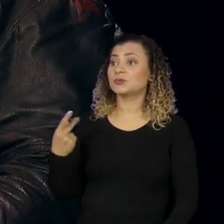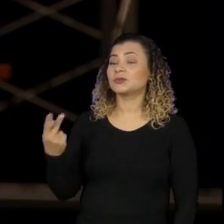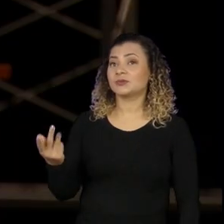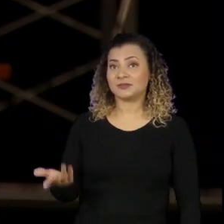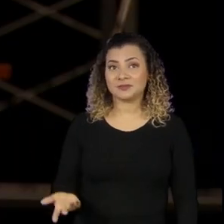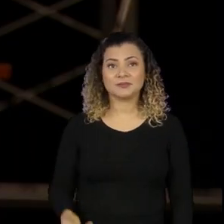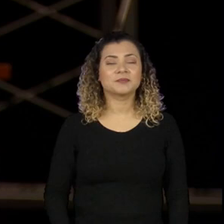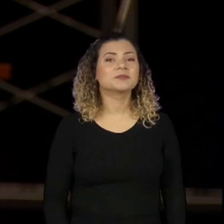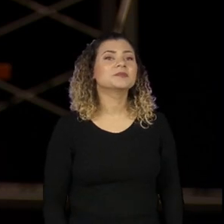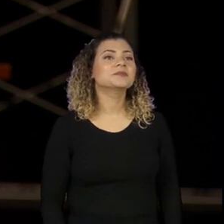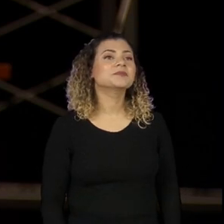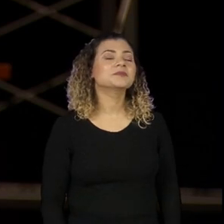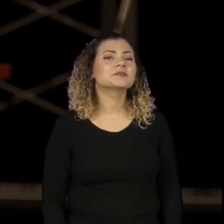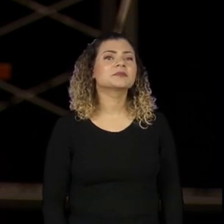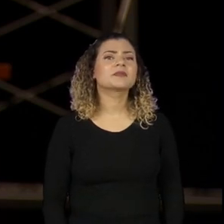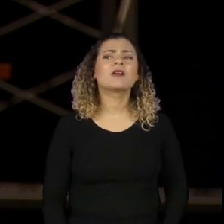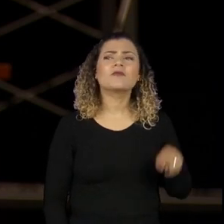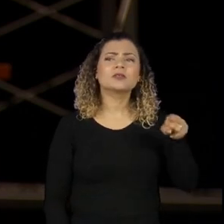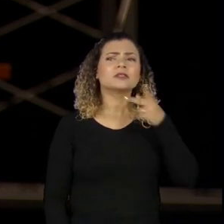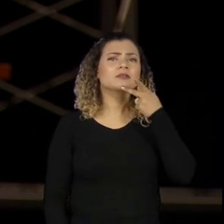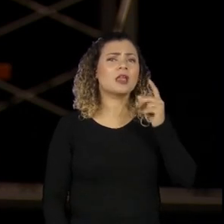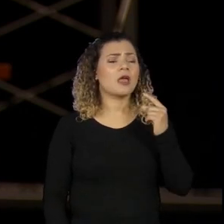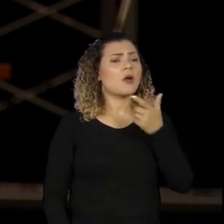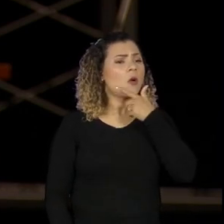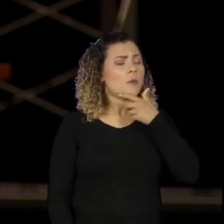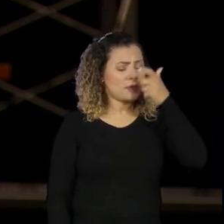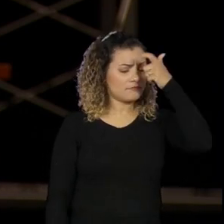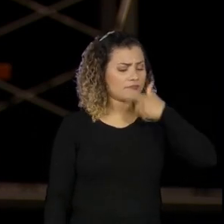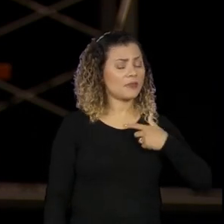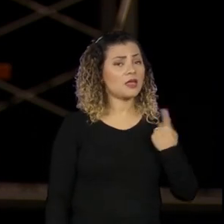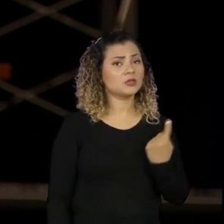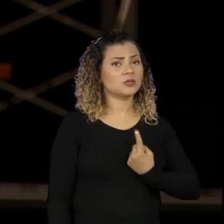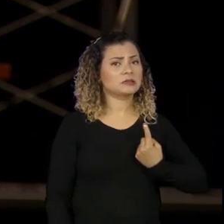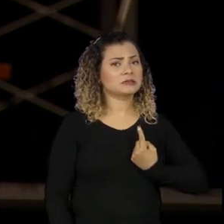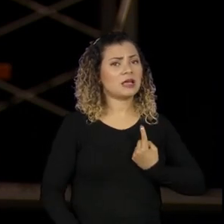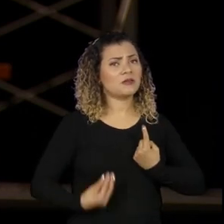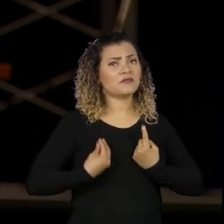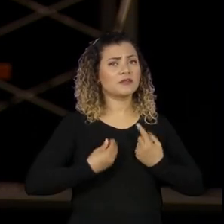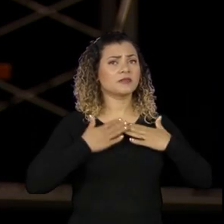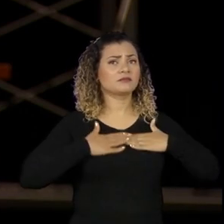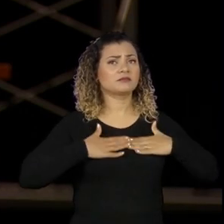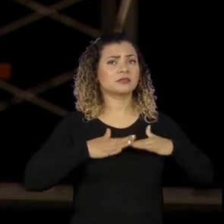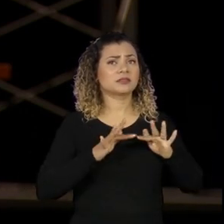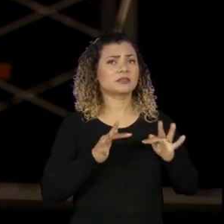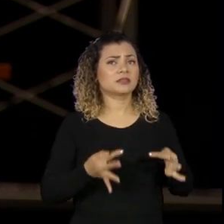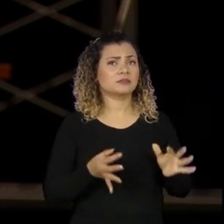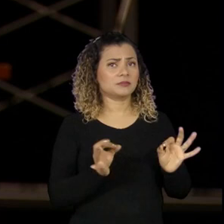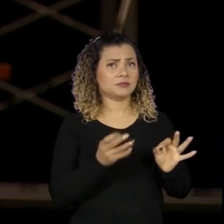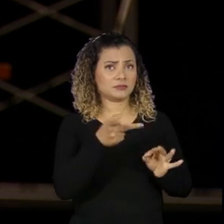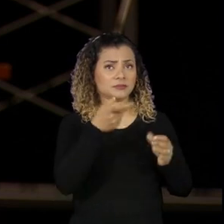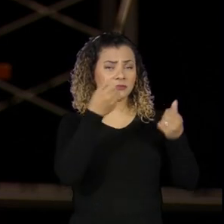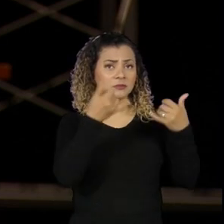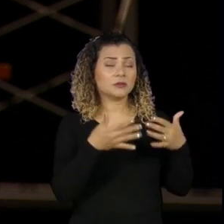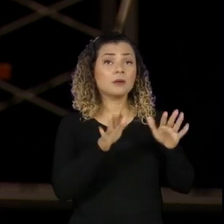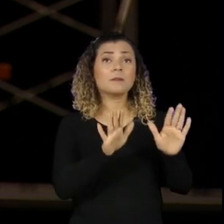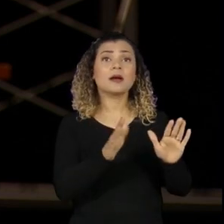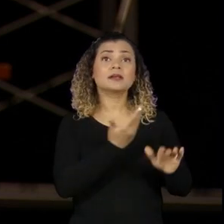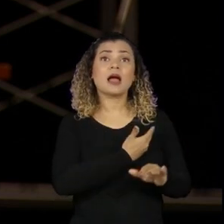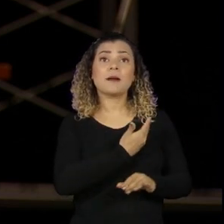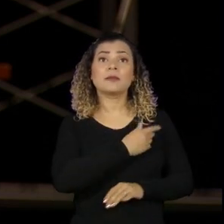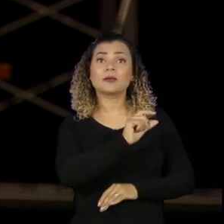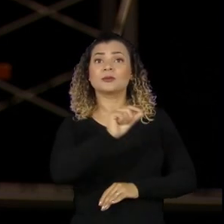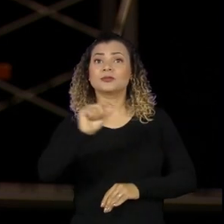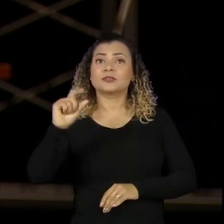Agora, você se define como um cara solitário por opção, leva uma vida bem básica, como você já falou, mas os amigos